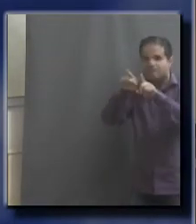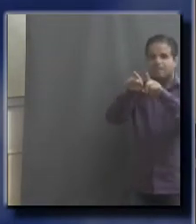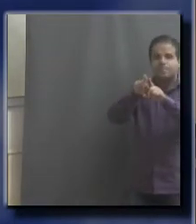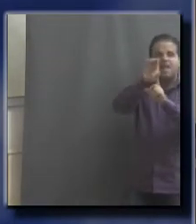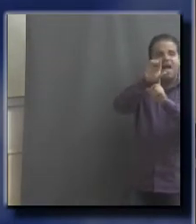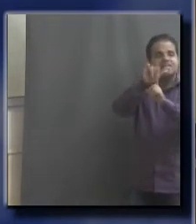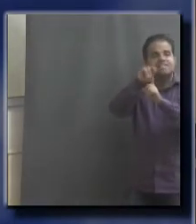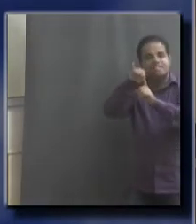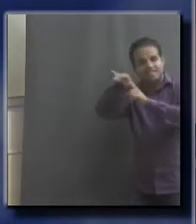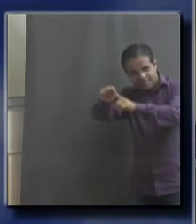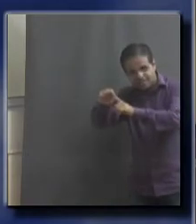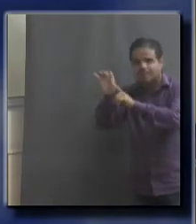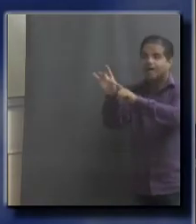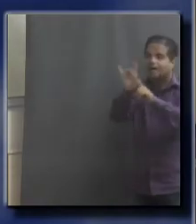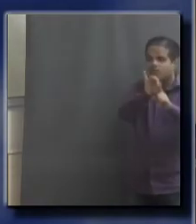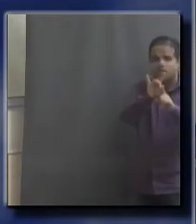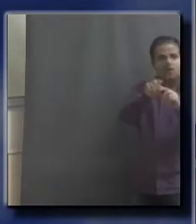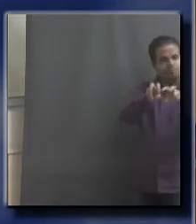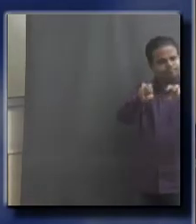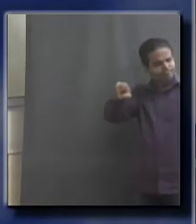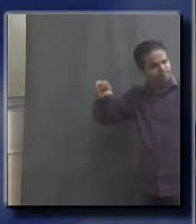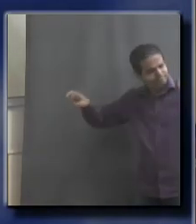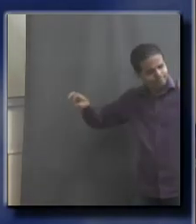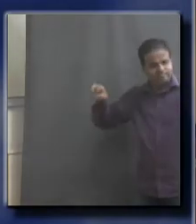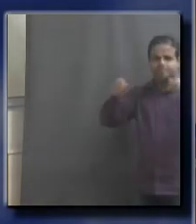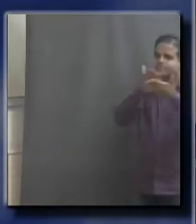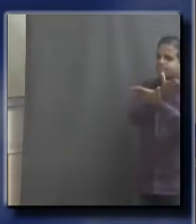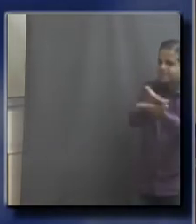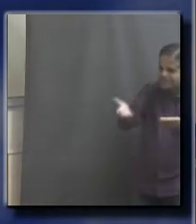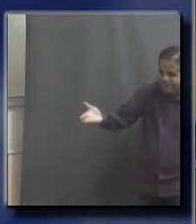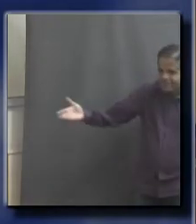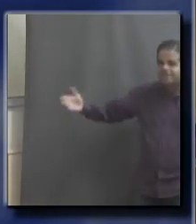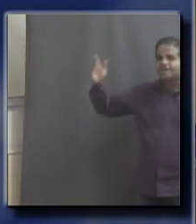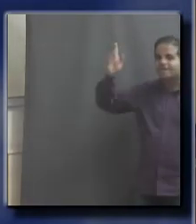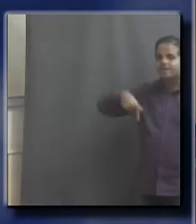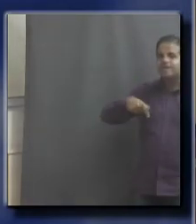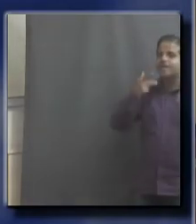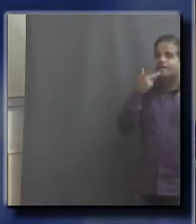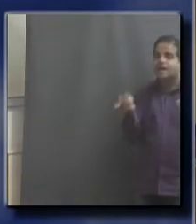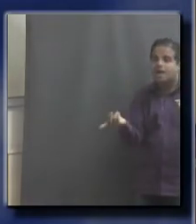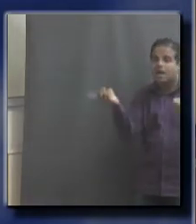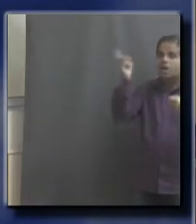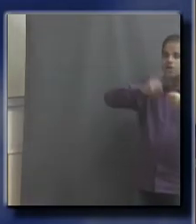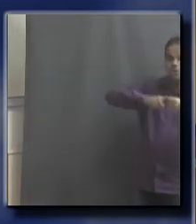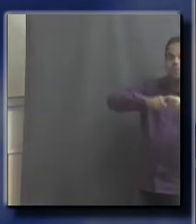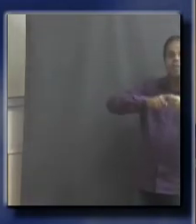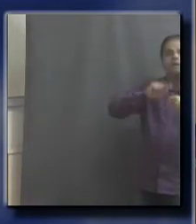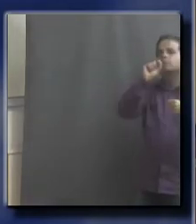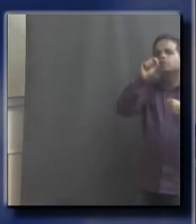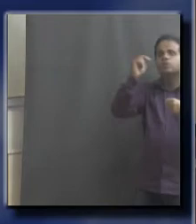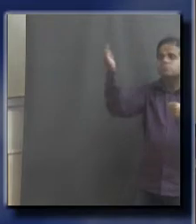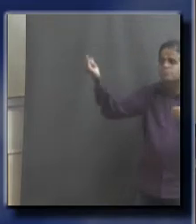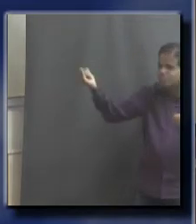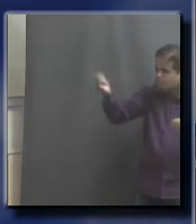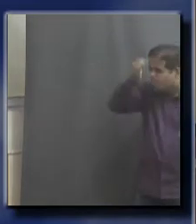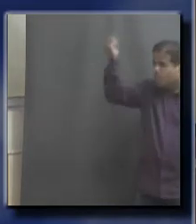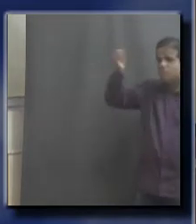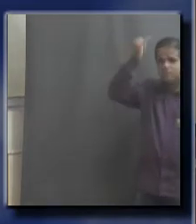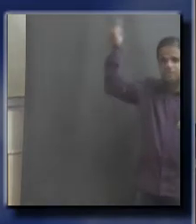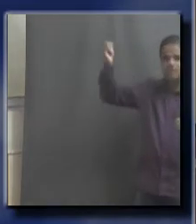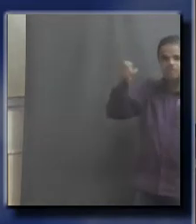Cíntia. Essa mesa expressa a retomada de uma